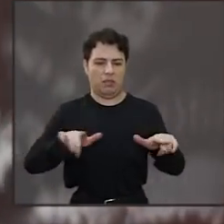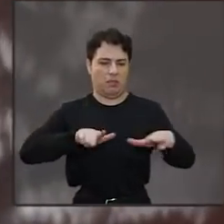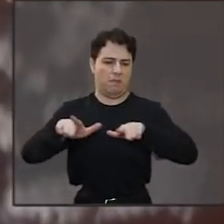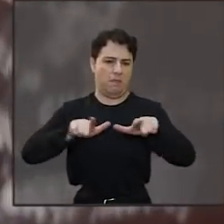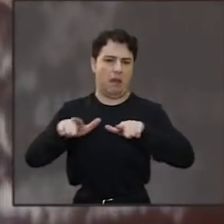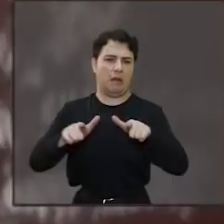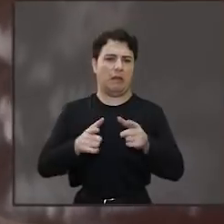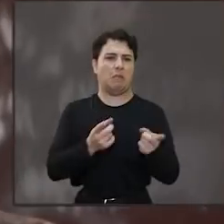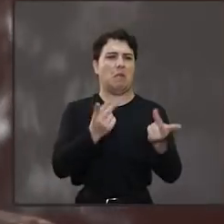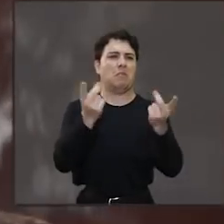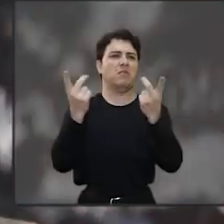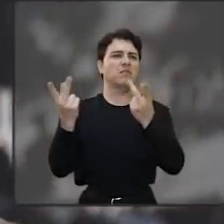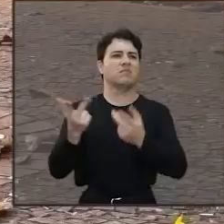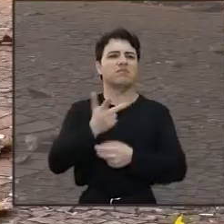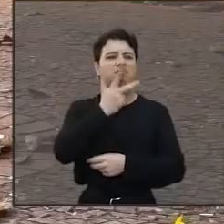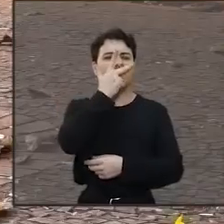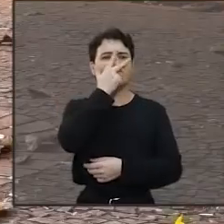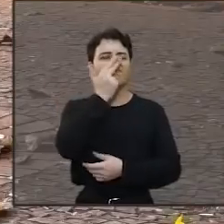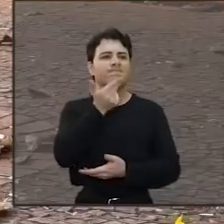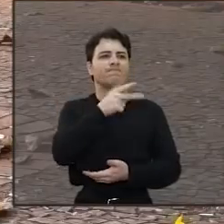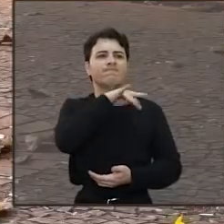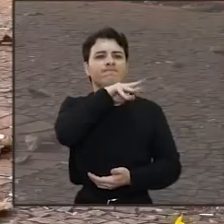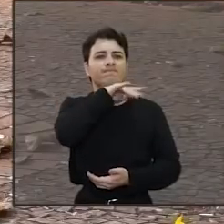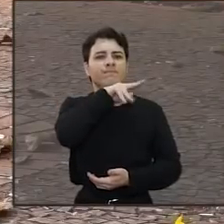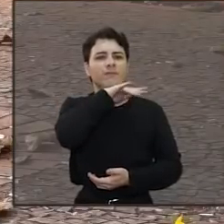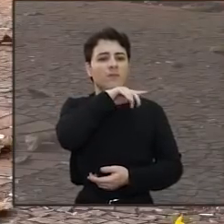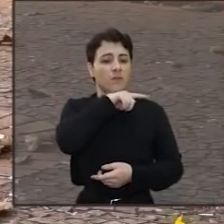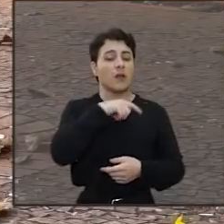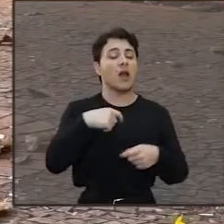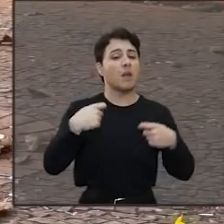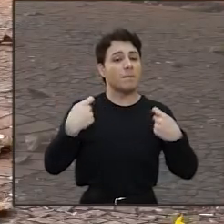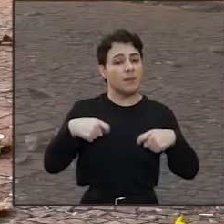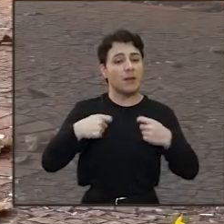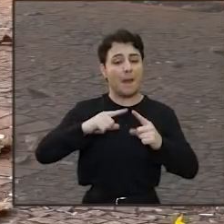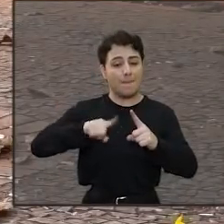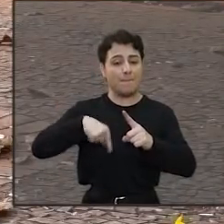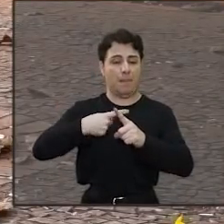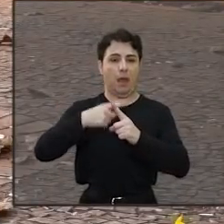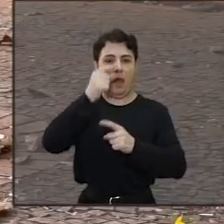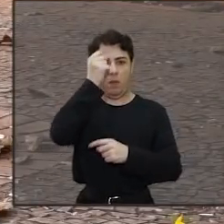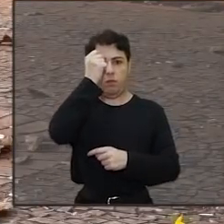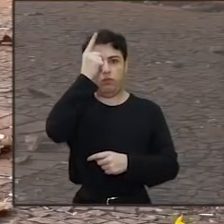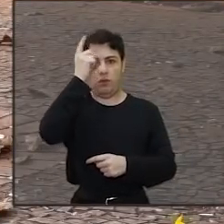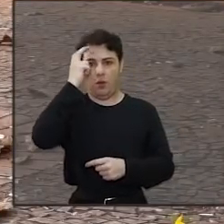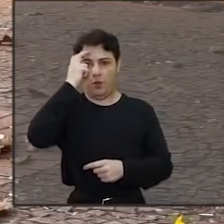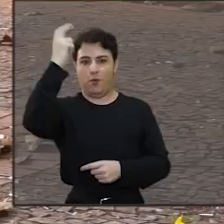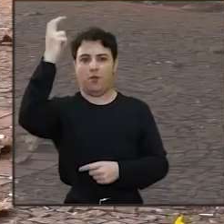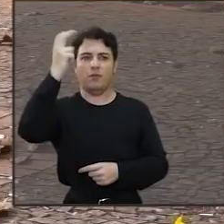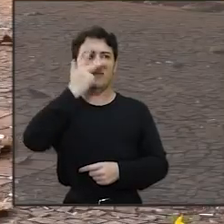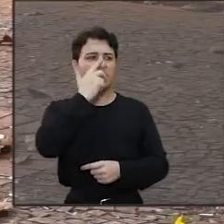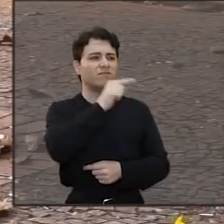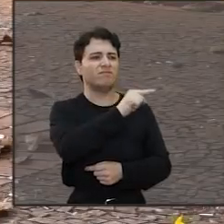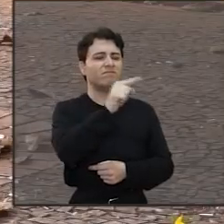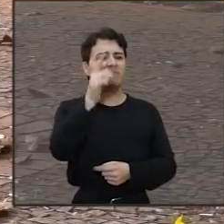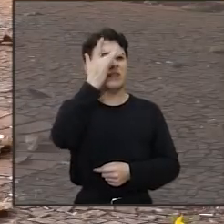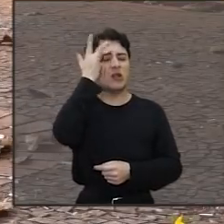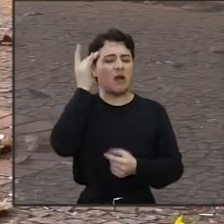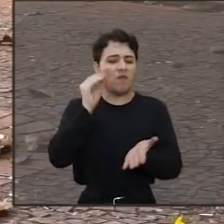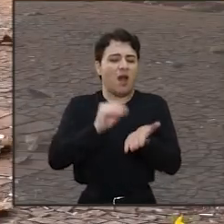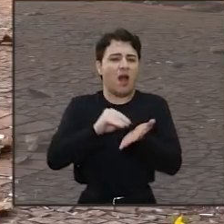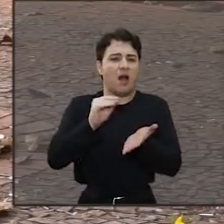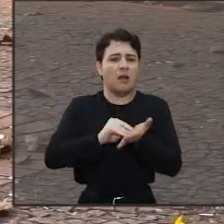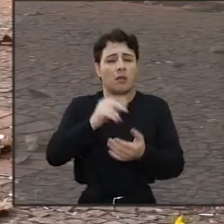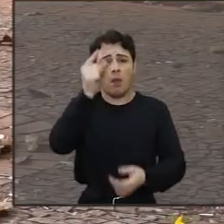abrir um negócio aqui e fazer ele dar certo. Eu acho que falta isso, porque é consequência da cultura também, sabe? A cultura do povo, a falta